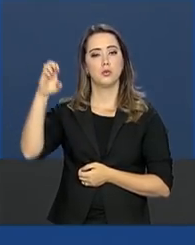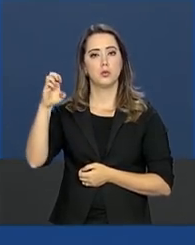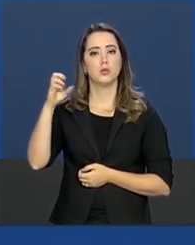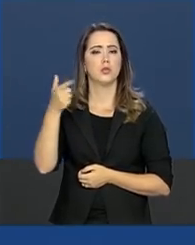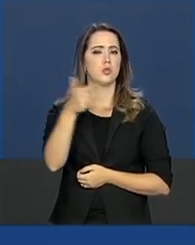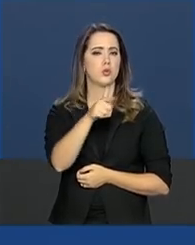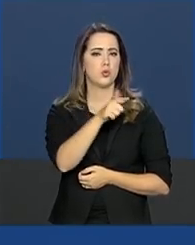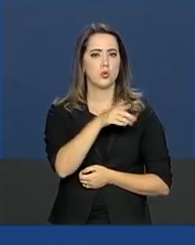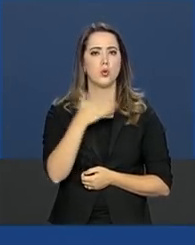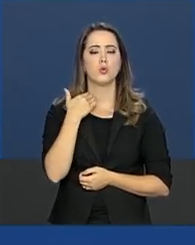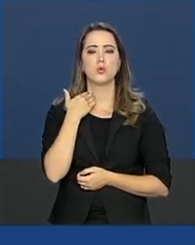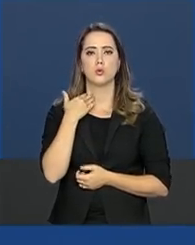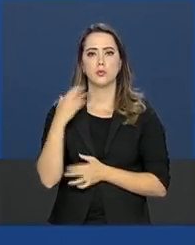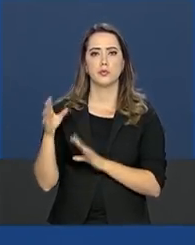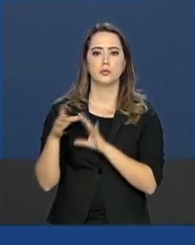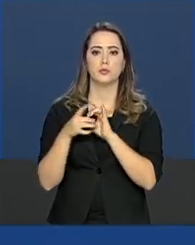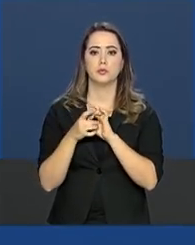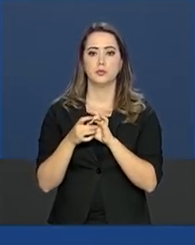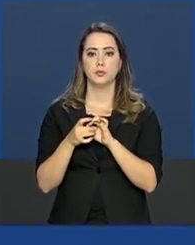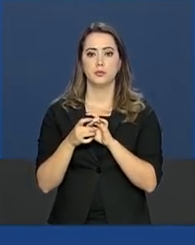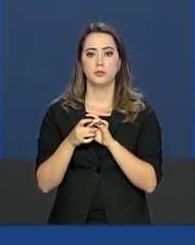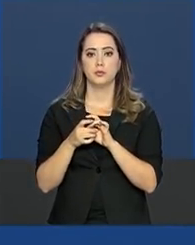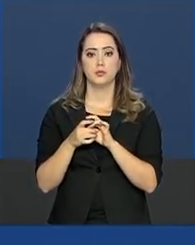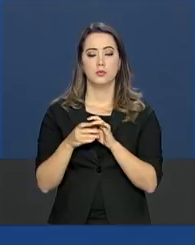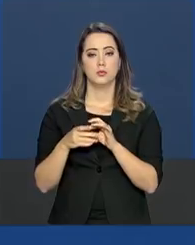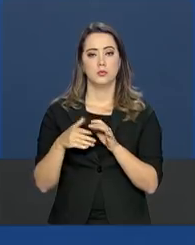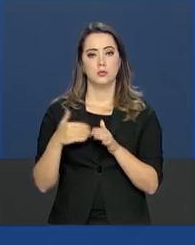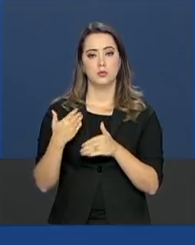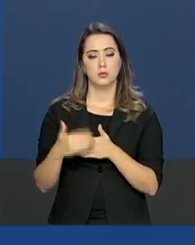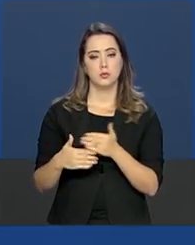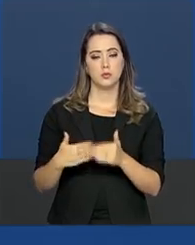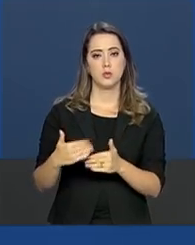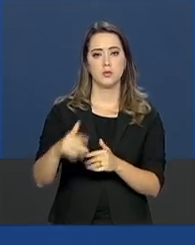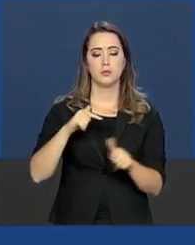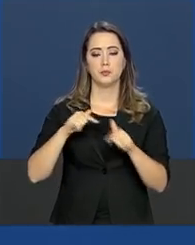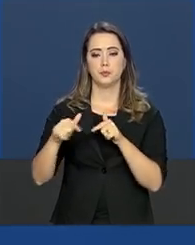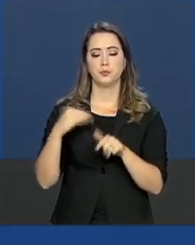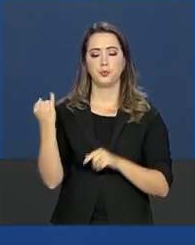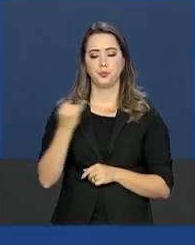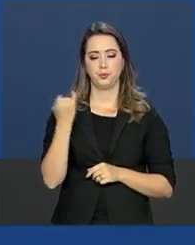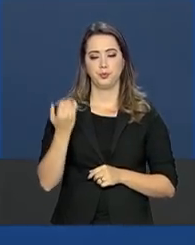bancos parceiros desta iniciativa,